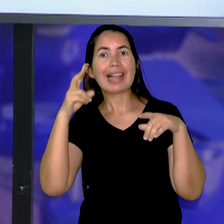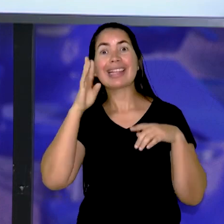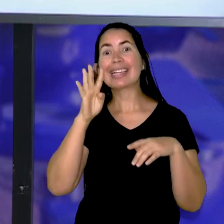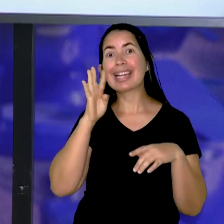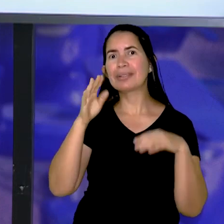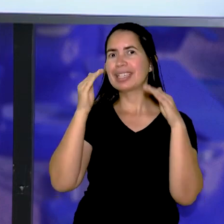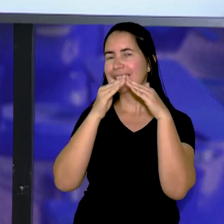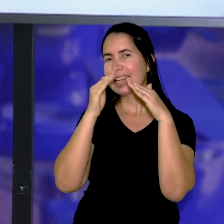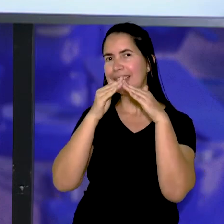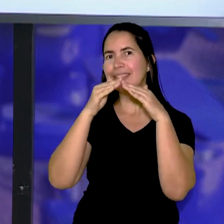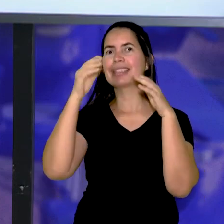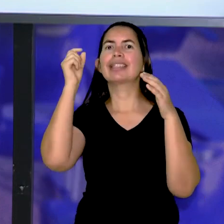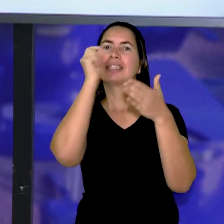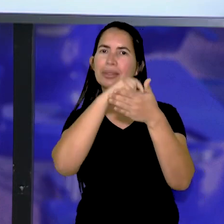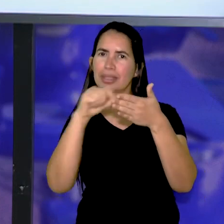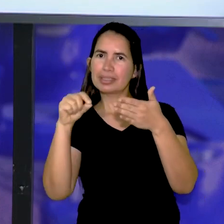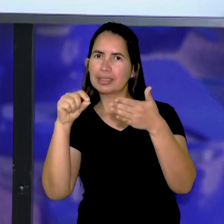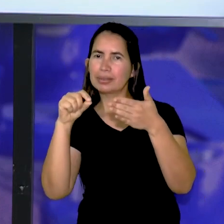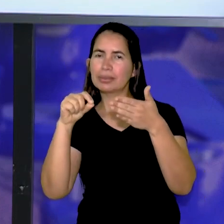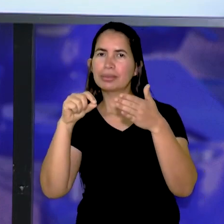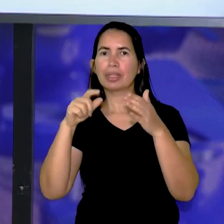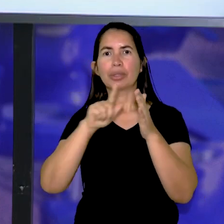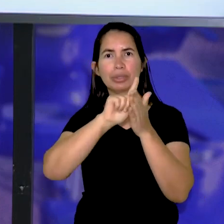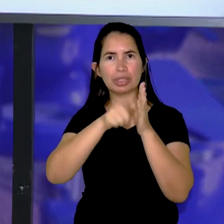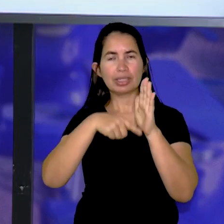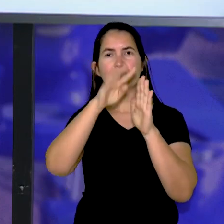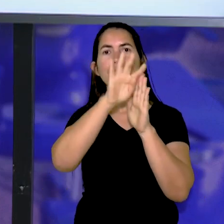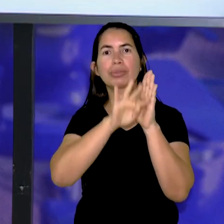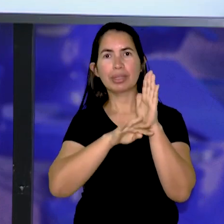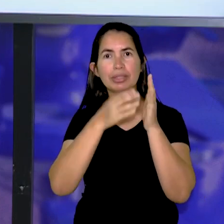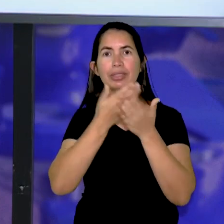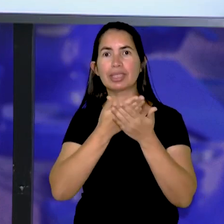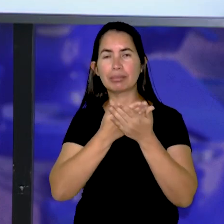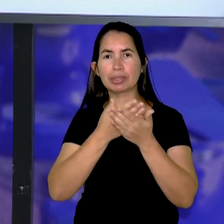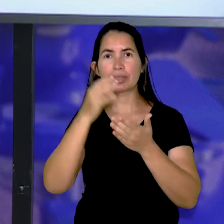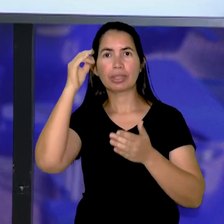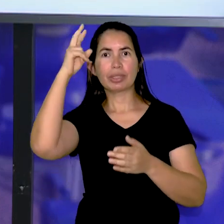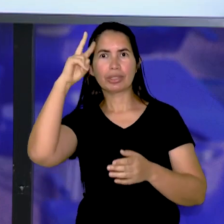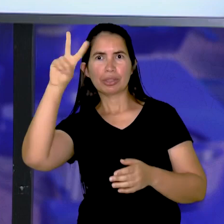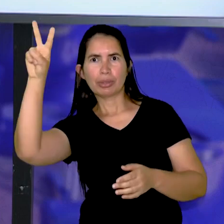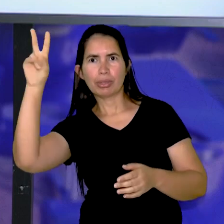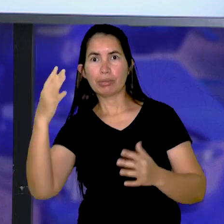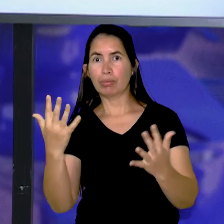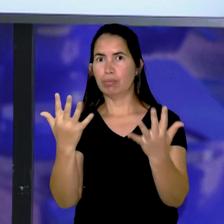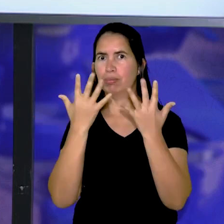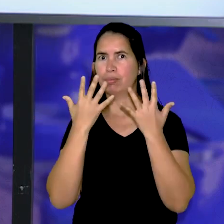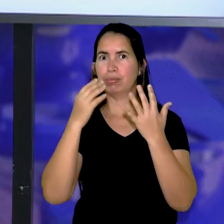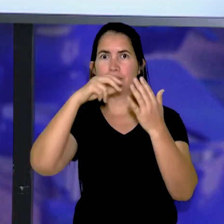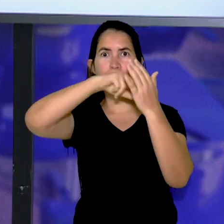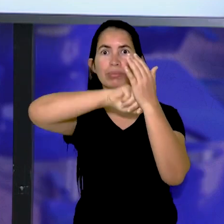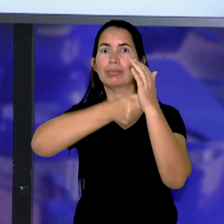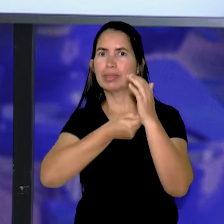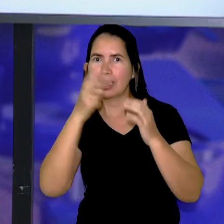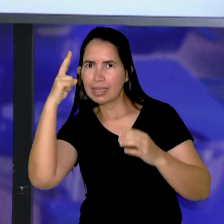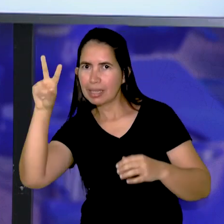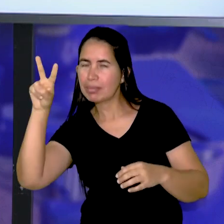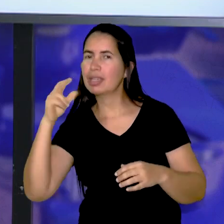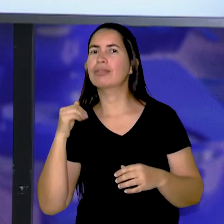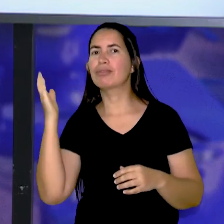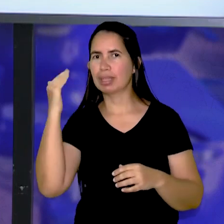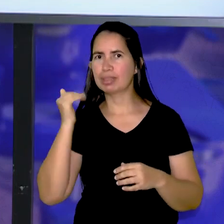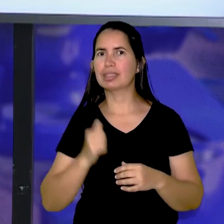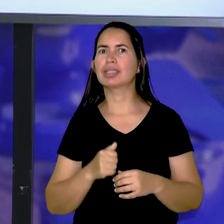vocês e vamos fazer a correção. O gênero textual que nós estudamos é conto de suspense ou mistério. Estão lembrados? Então vamos